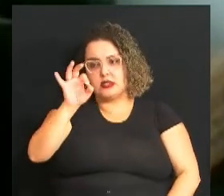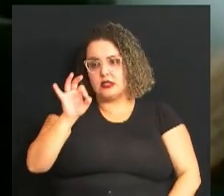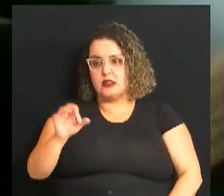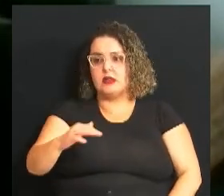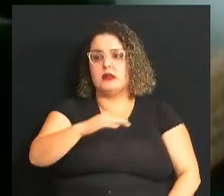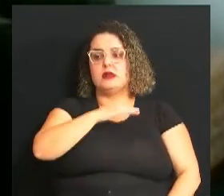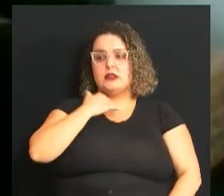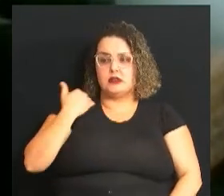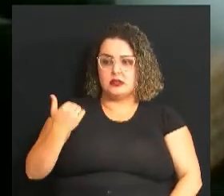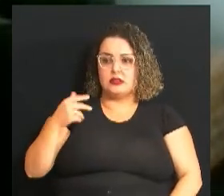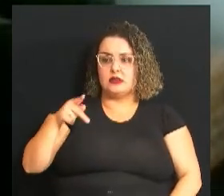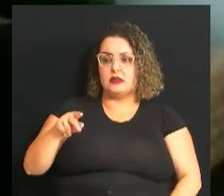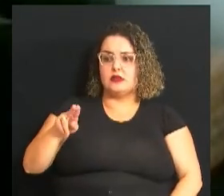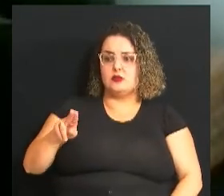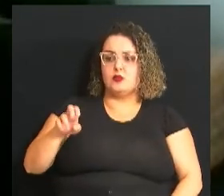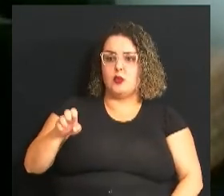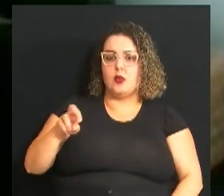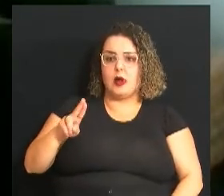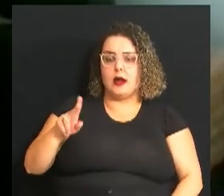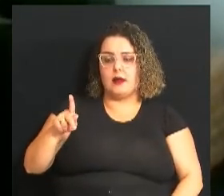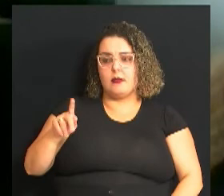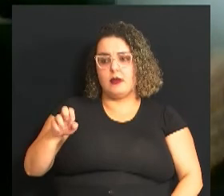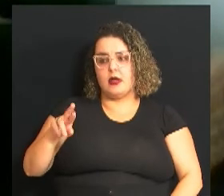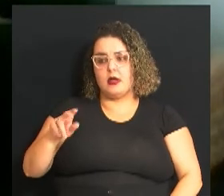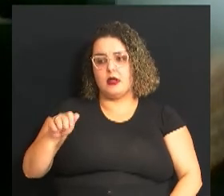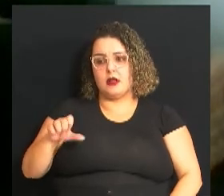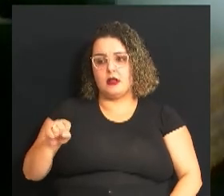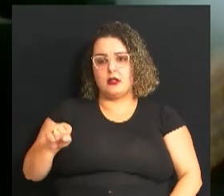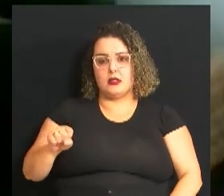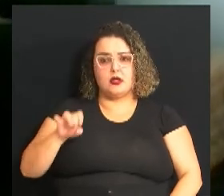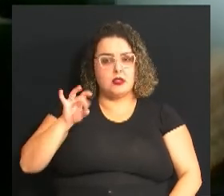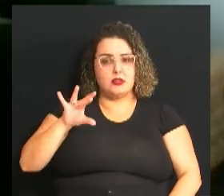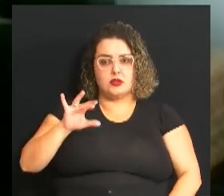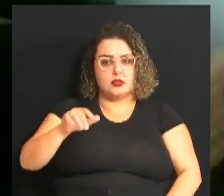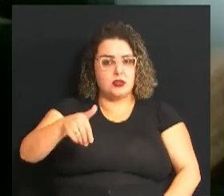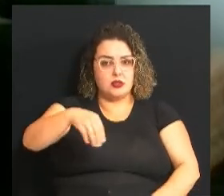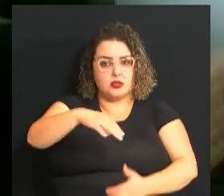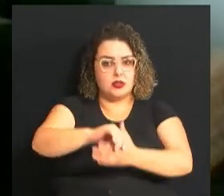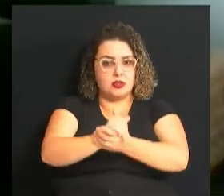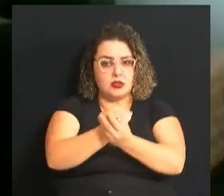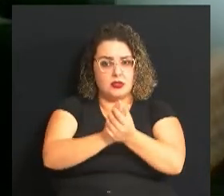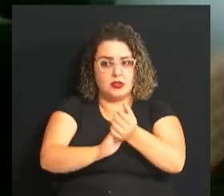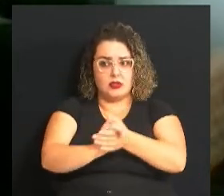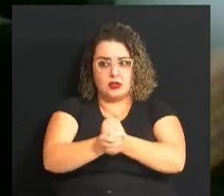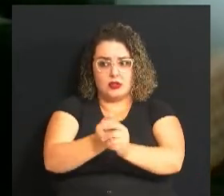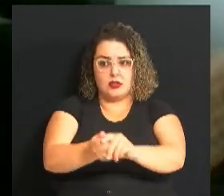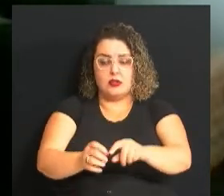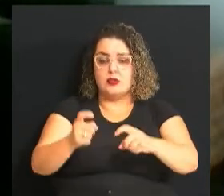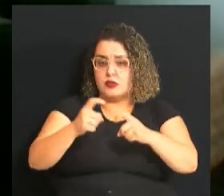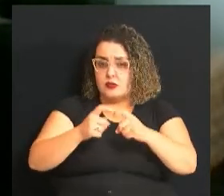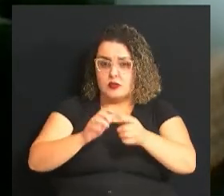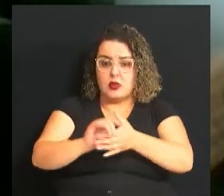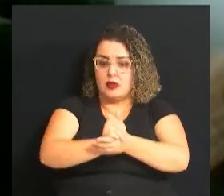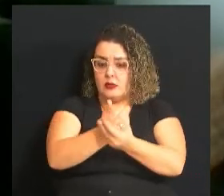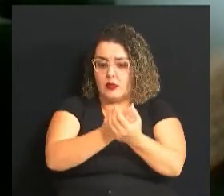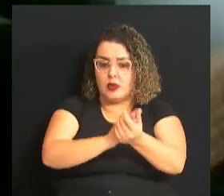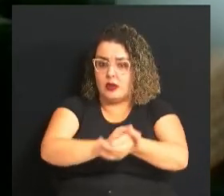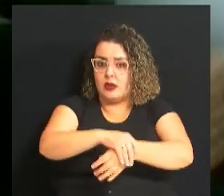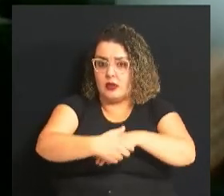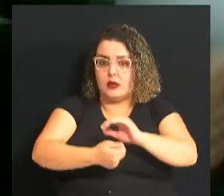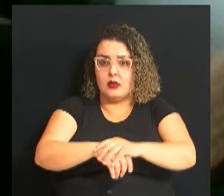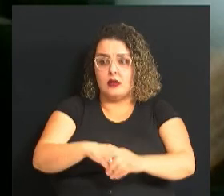das puérperas, só pelo fato dos médicos lavarem as mãos, a gente entende